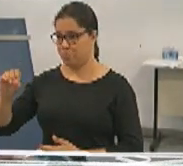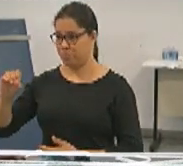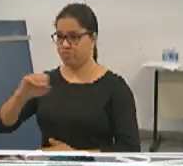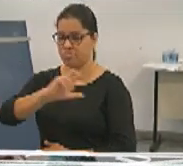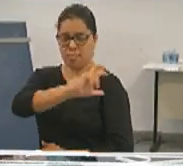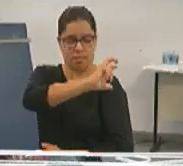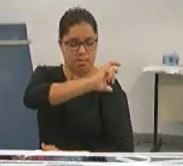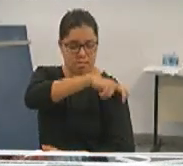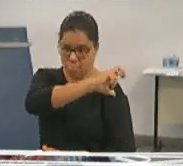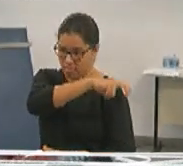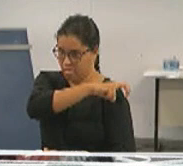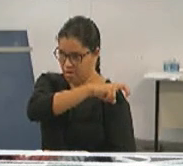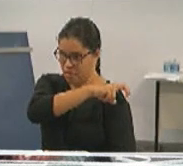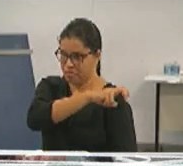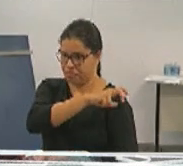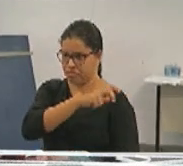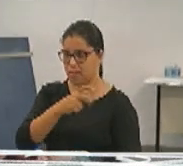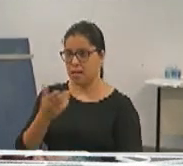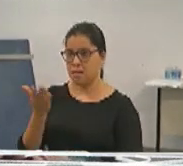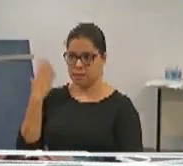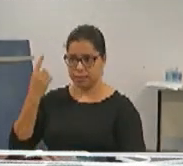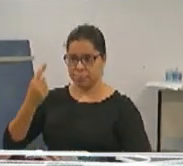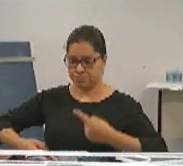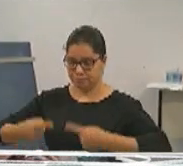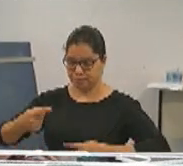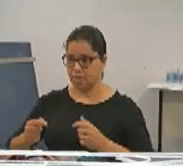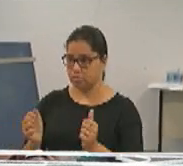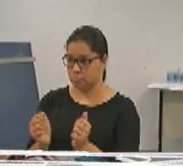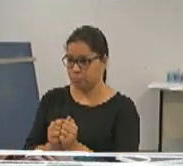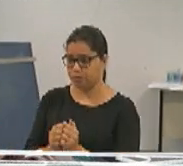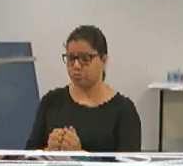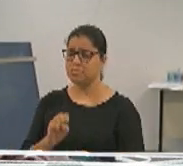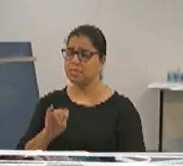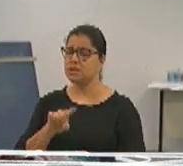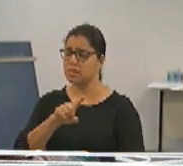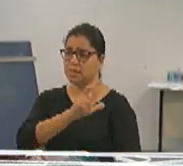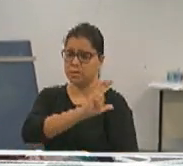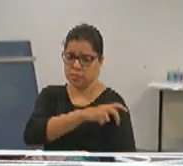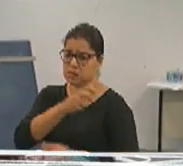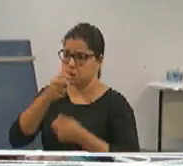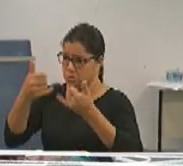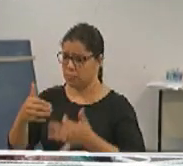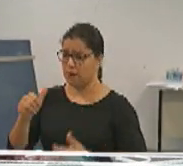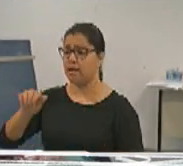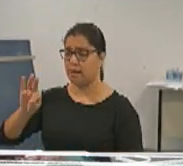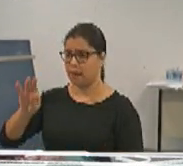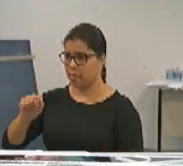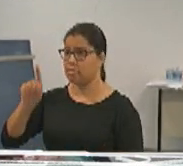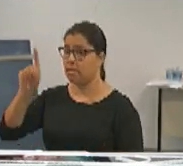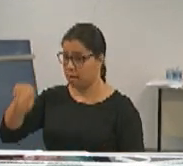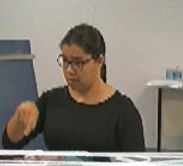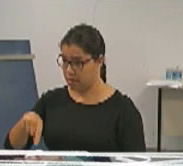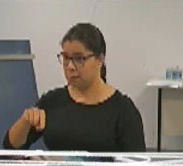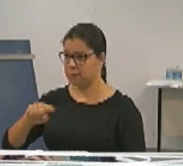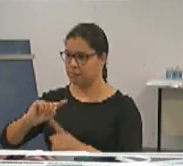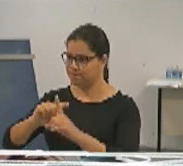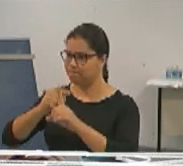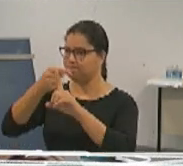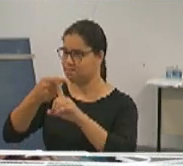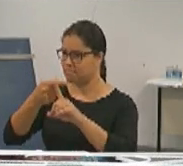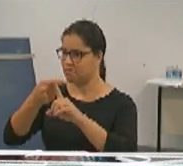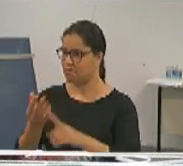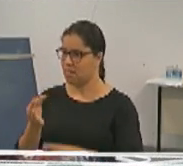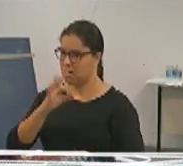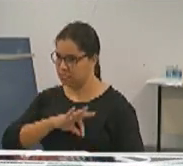disse que a ata é aceita para a progressão do técnico, né, é porque